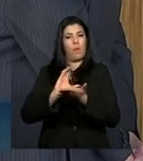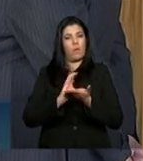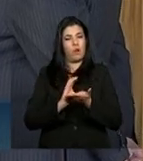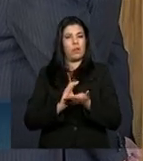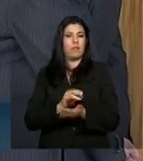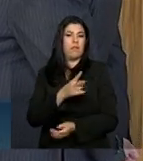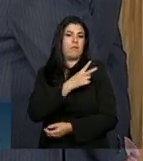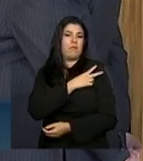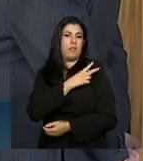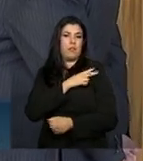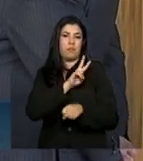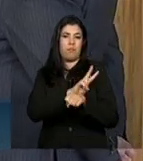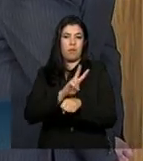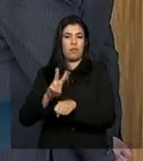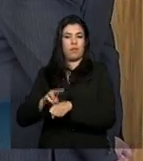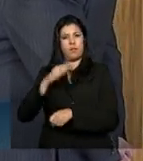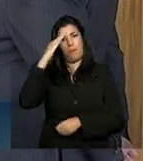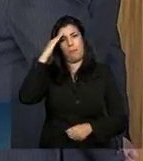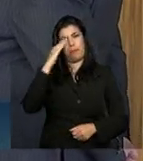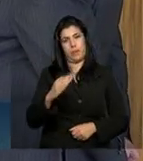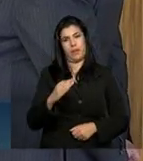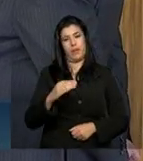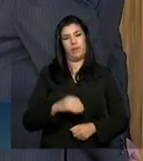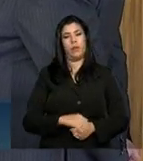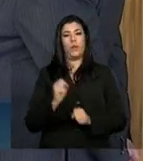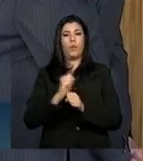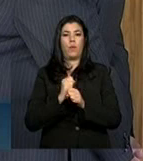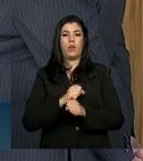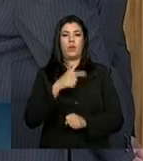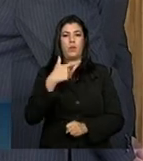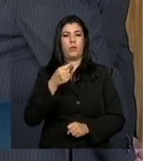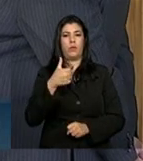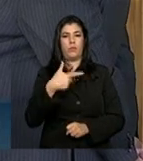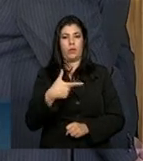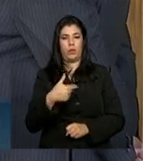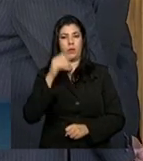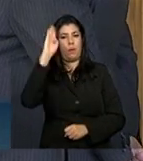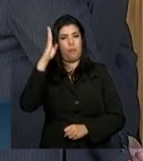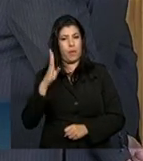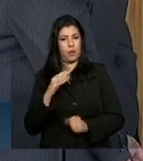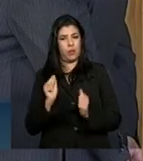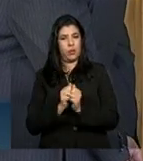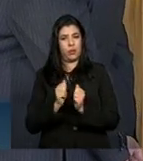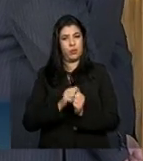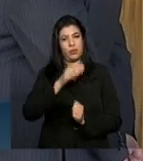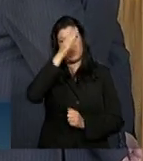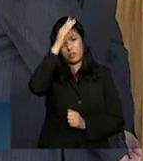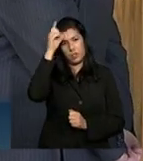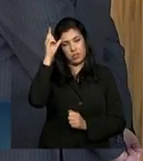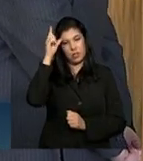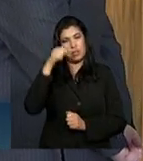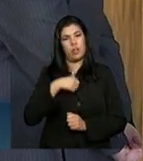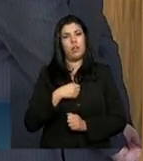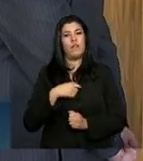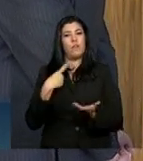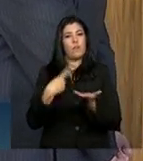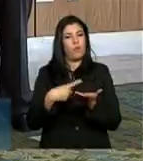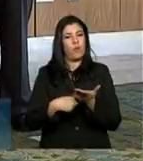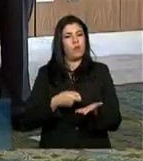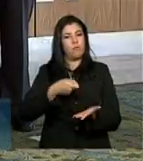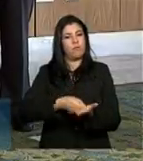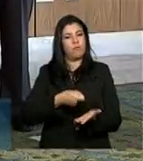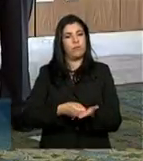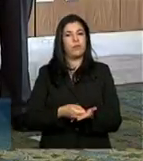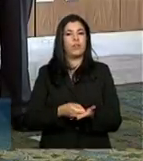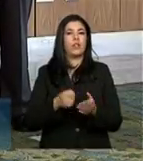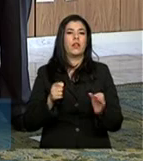defesa militar. Em 2012, Brasil e Sérvia firmaram um acordo que acabou com a necessidade de visto para que os